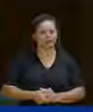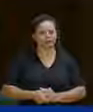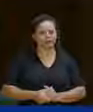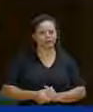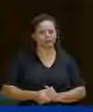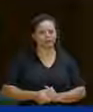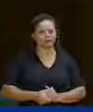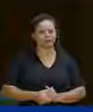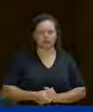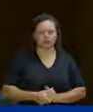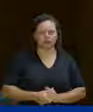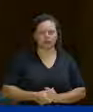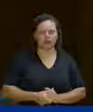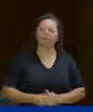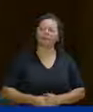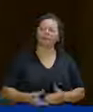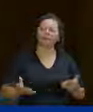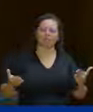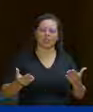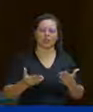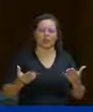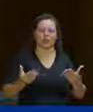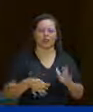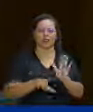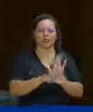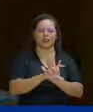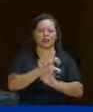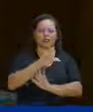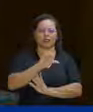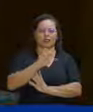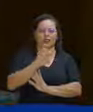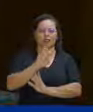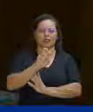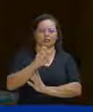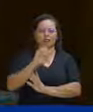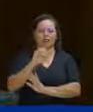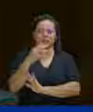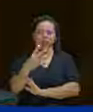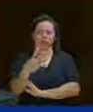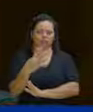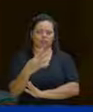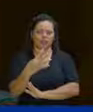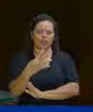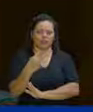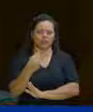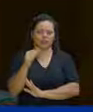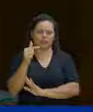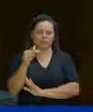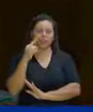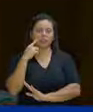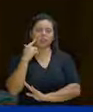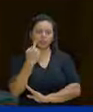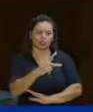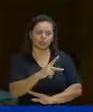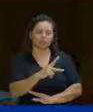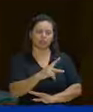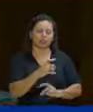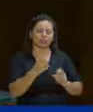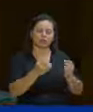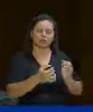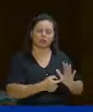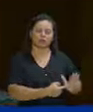Da aplicação analógica, a Lei 9.504, de 97, dispõe, de modo expresso, que